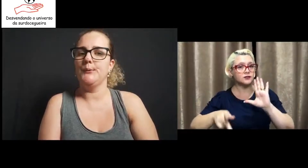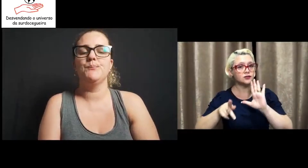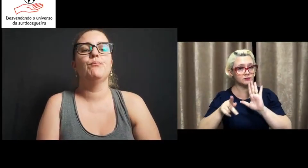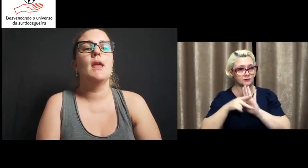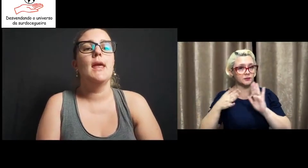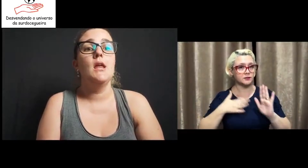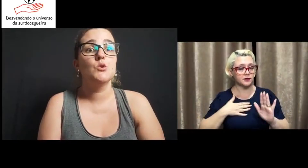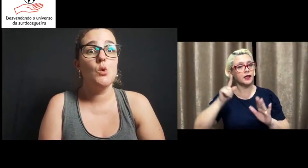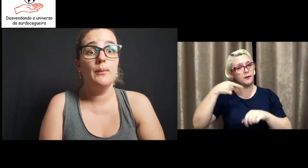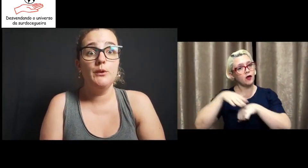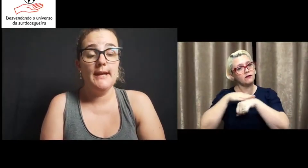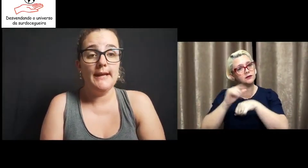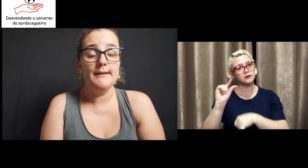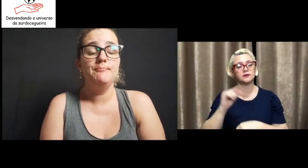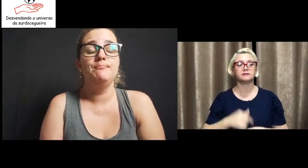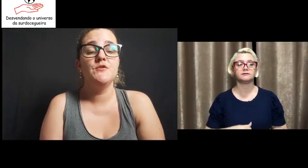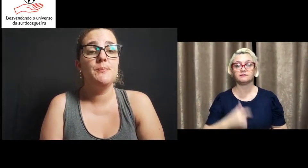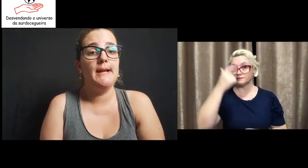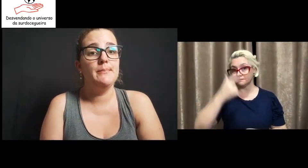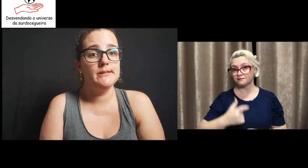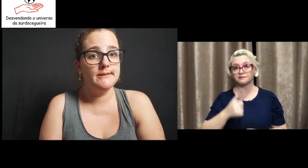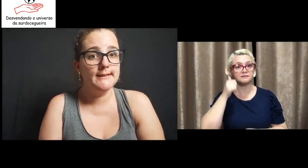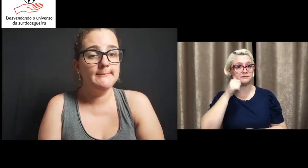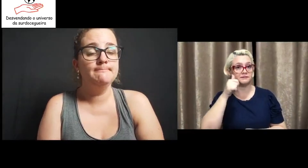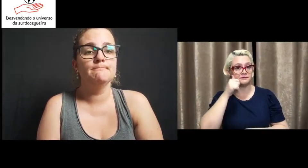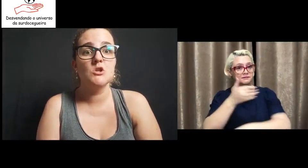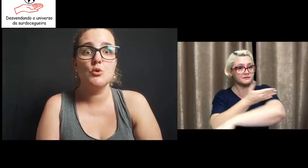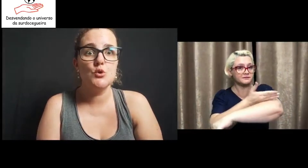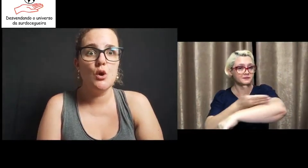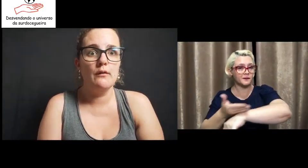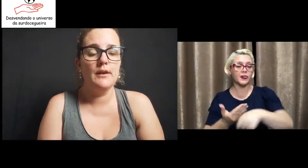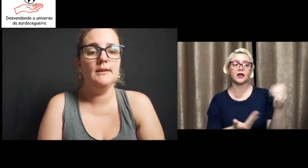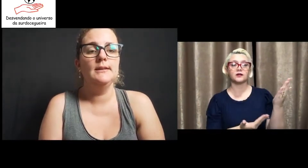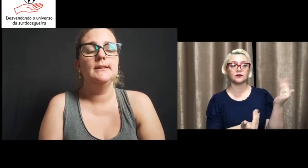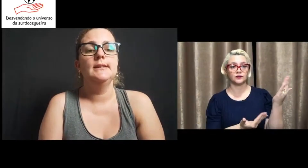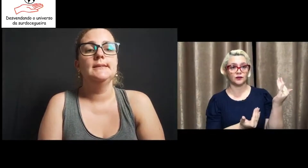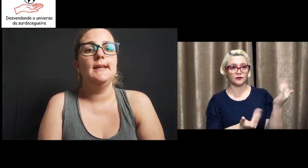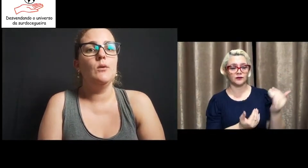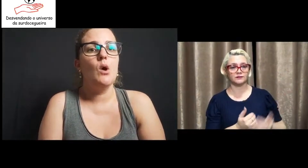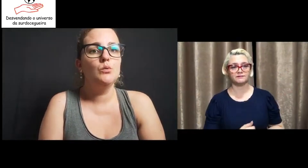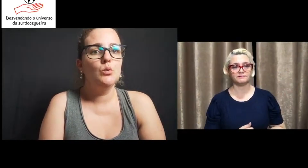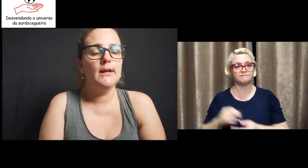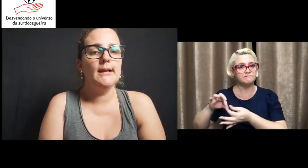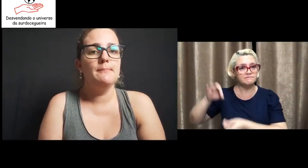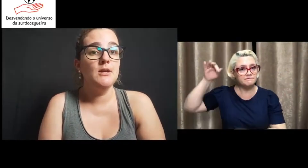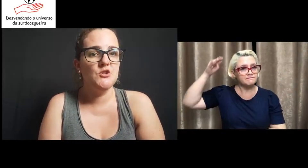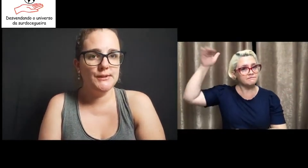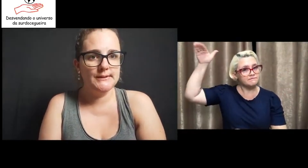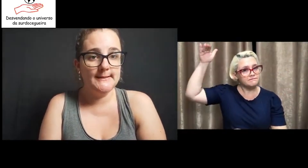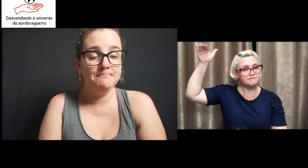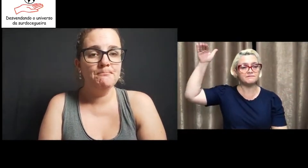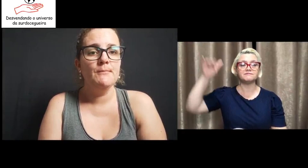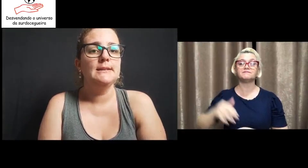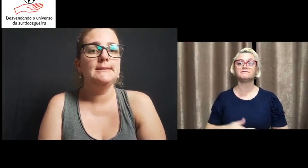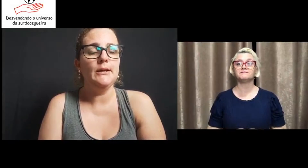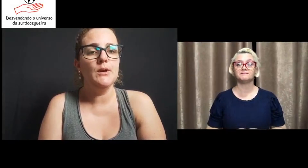um pouquinho. Eu sou uma mulher de pele branca, sou jovem, tenho altura